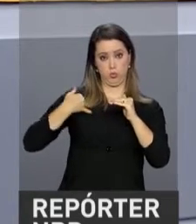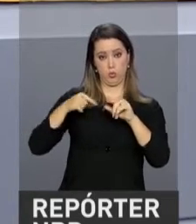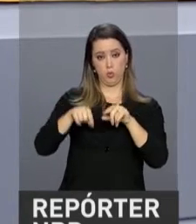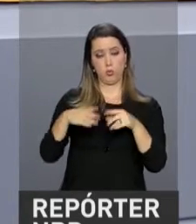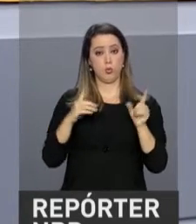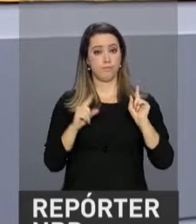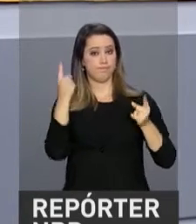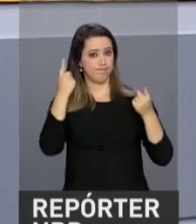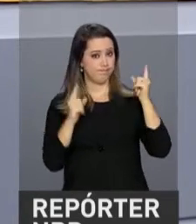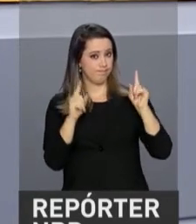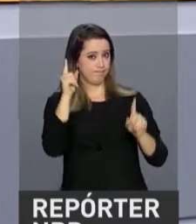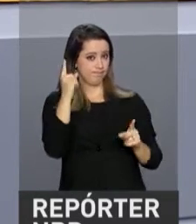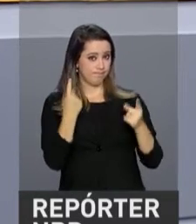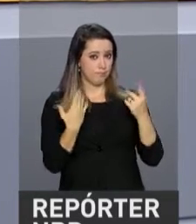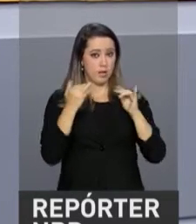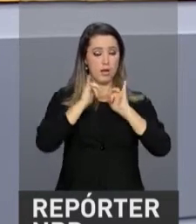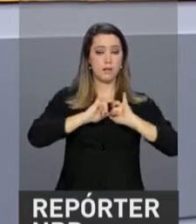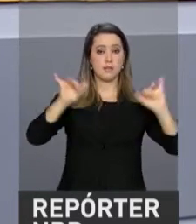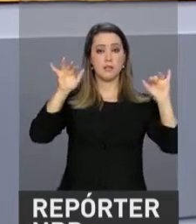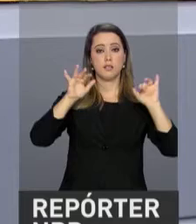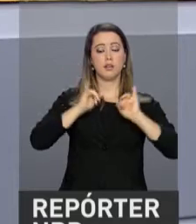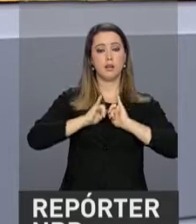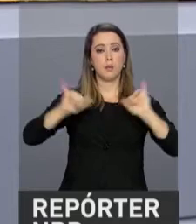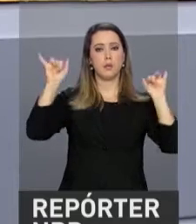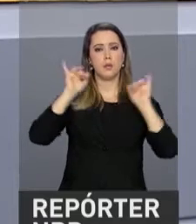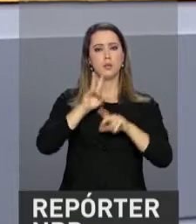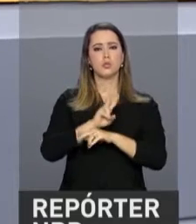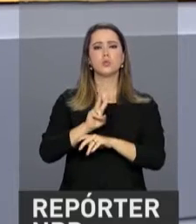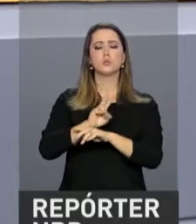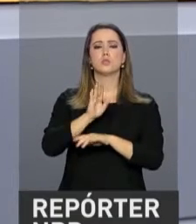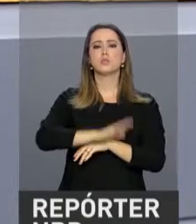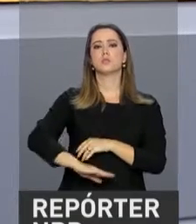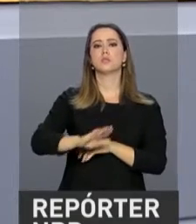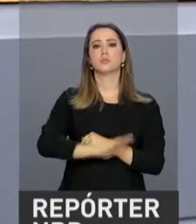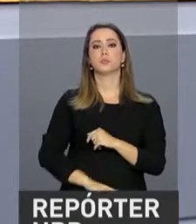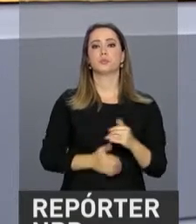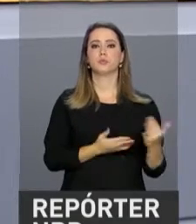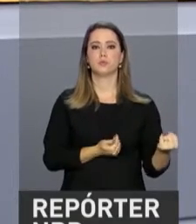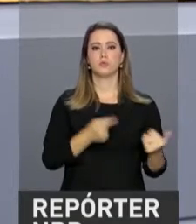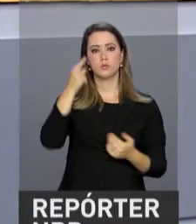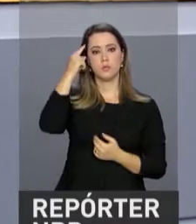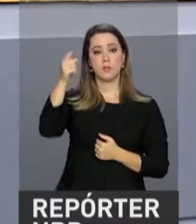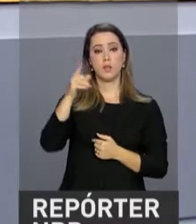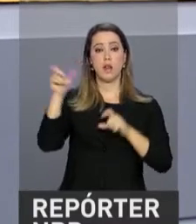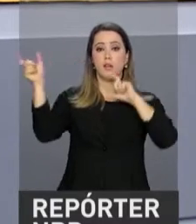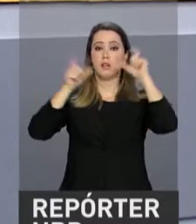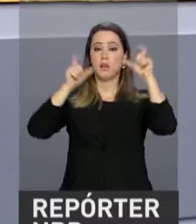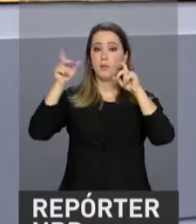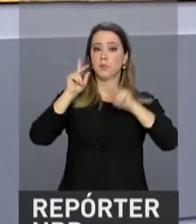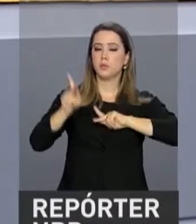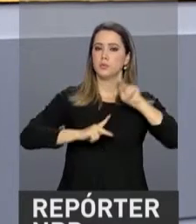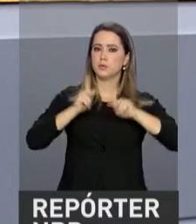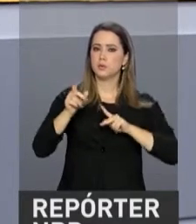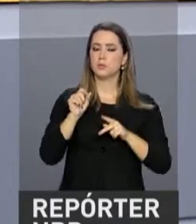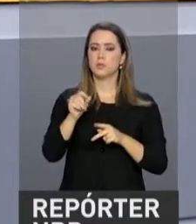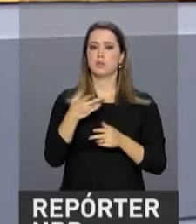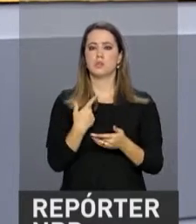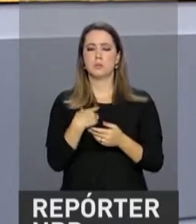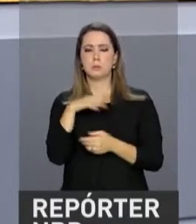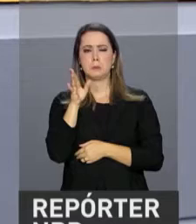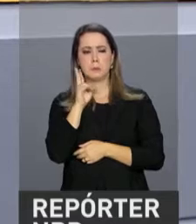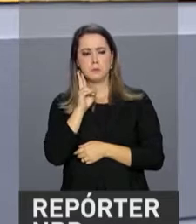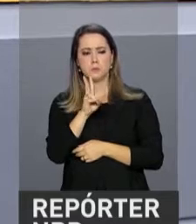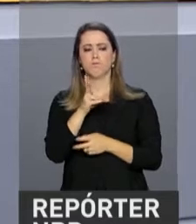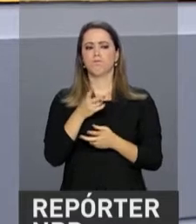festas do carnaval foi lançada a campanha nacional de proteção a crianças e adolescentes a idéia é alertar as populações para